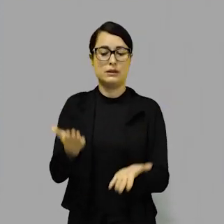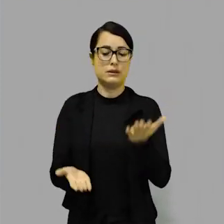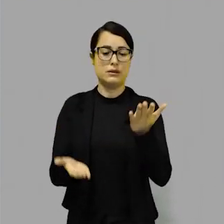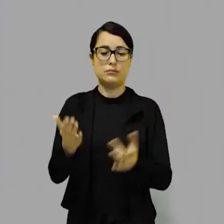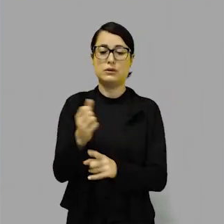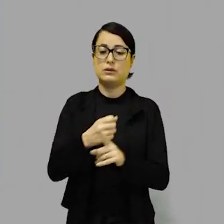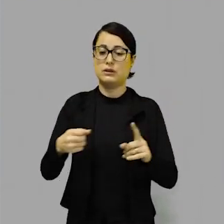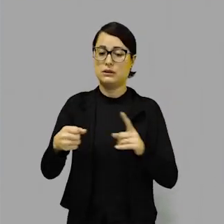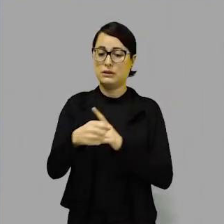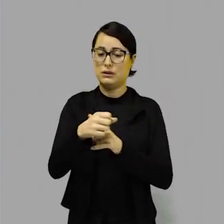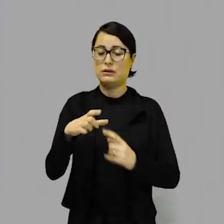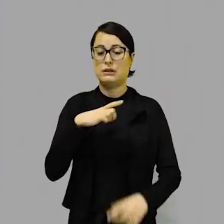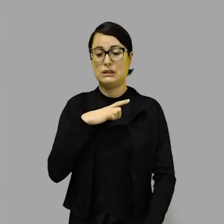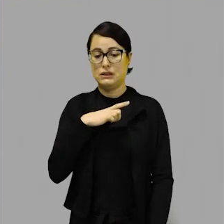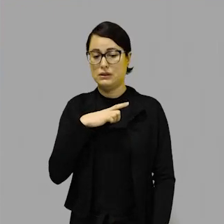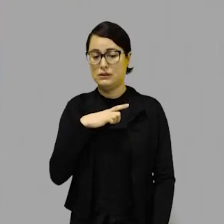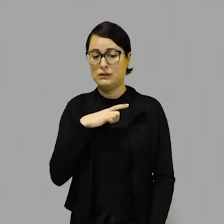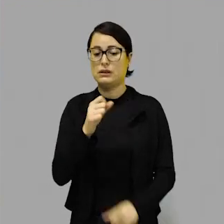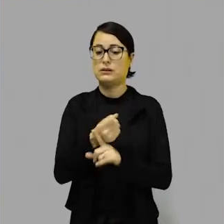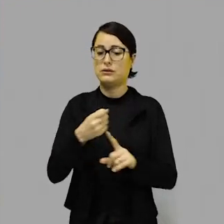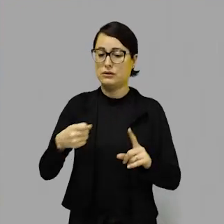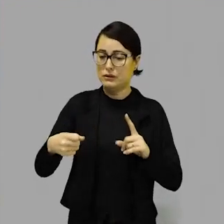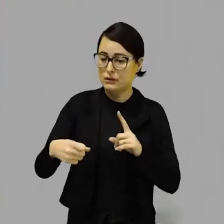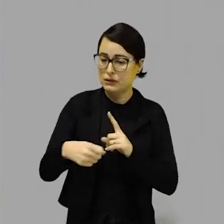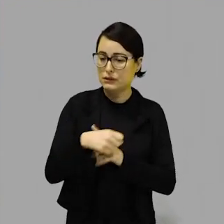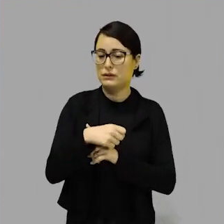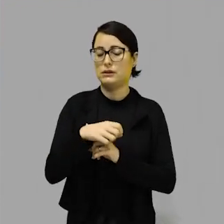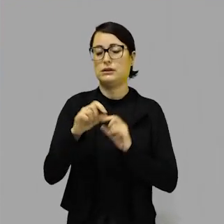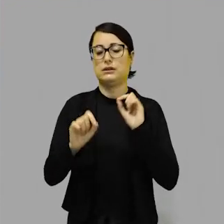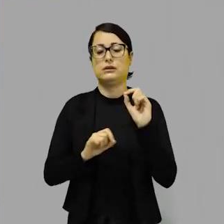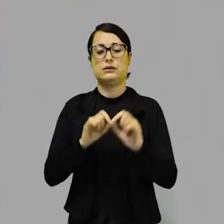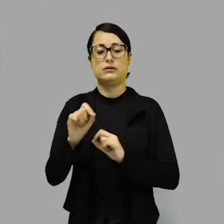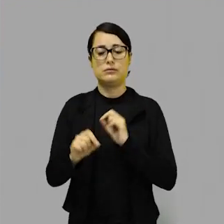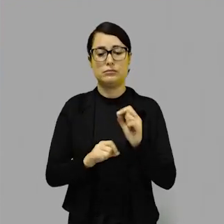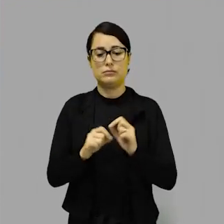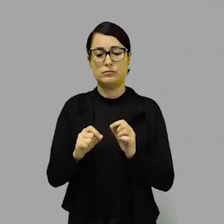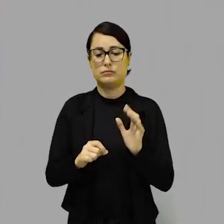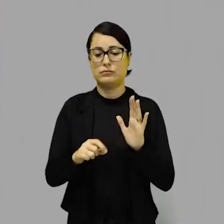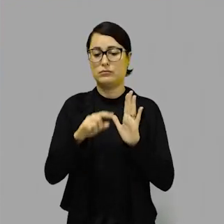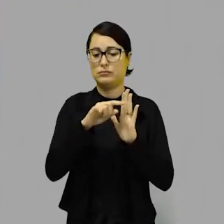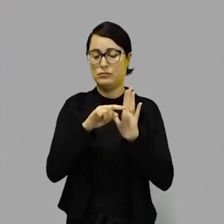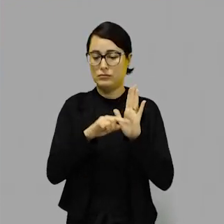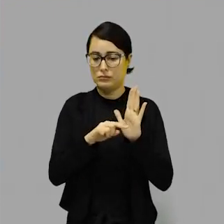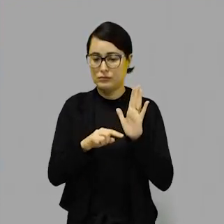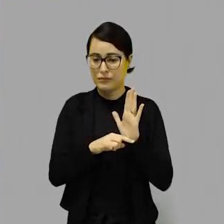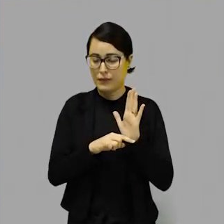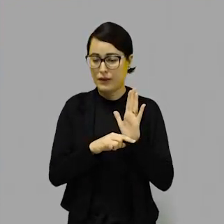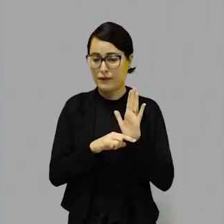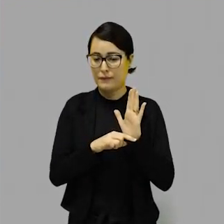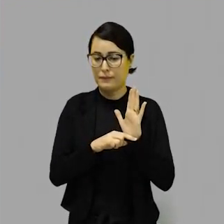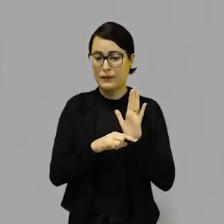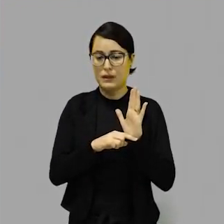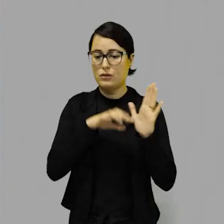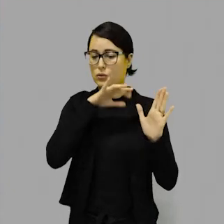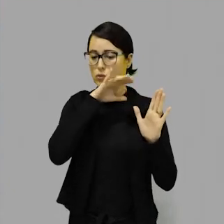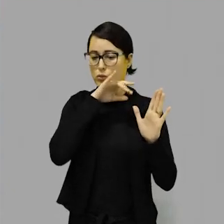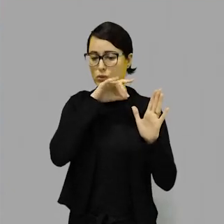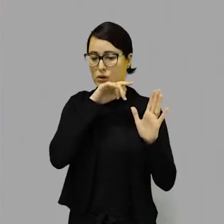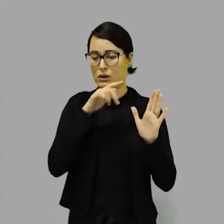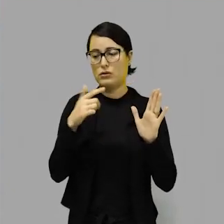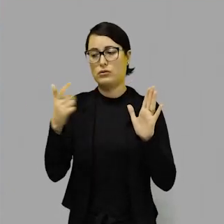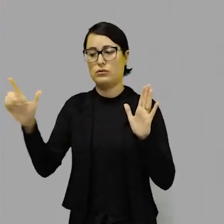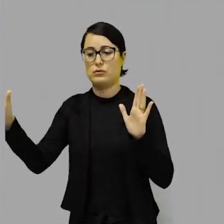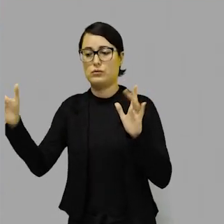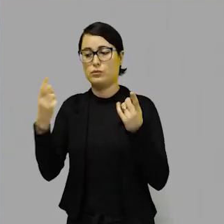existir, a sociedade não pode legitimar ações do indivíduo que sejam danosas contra os